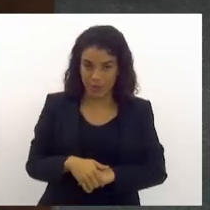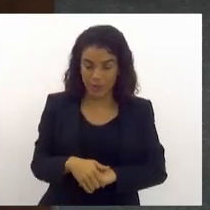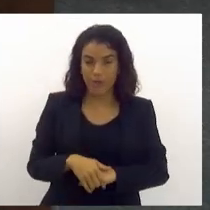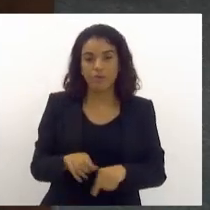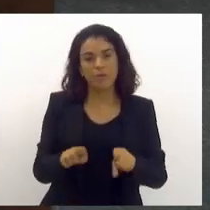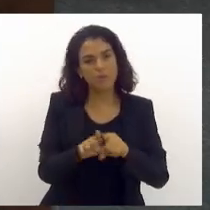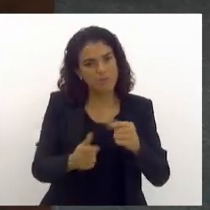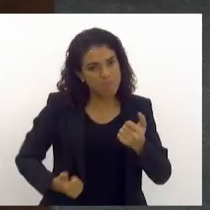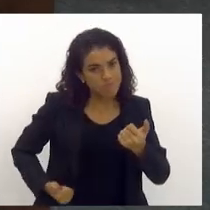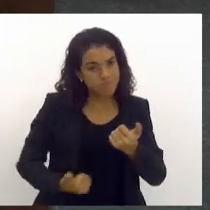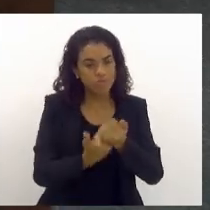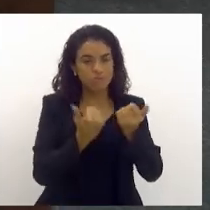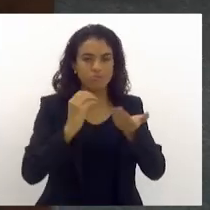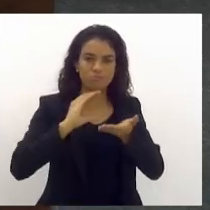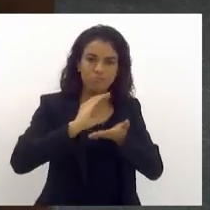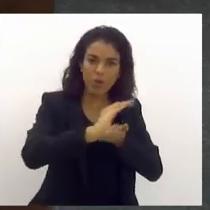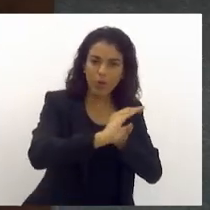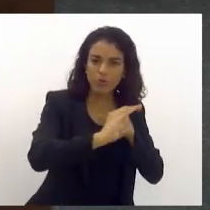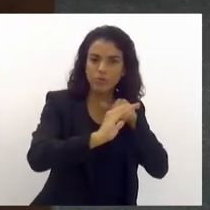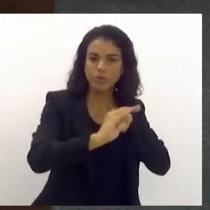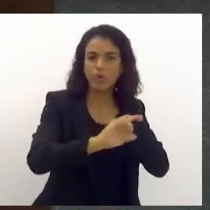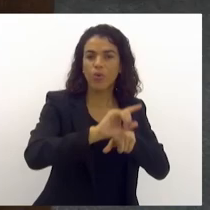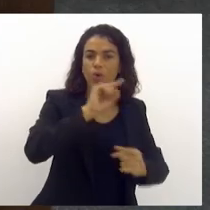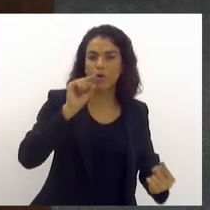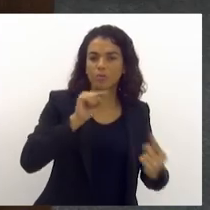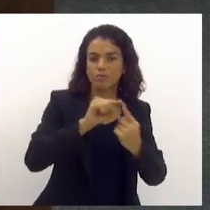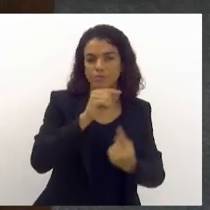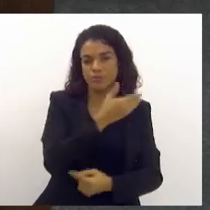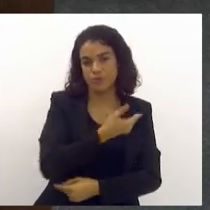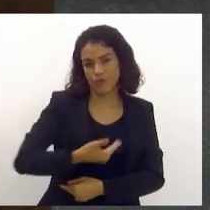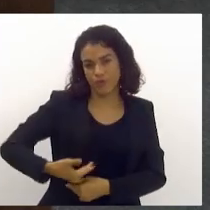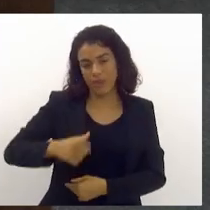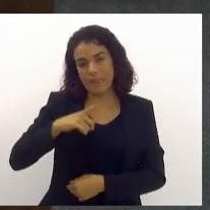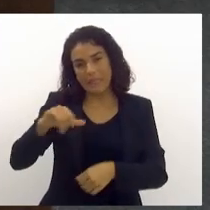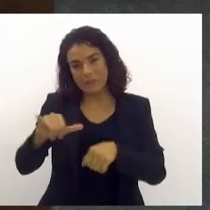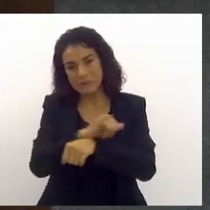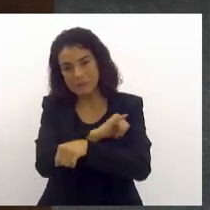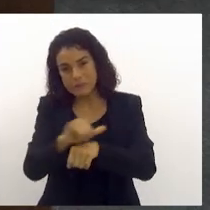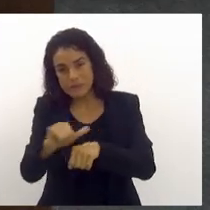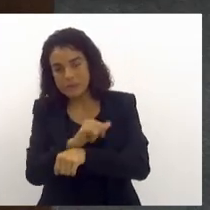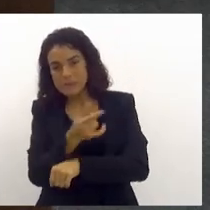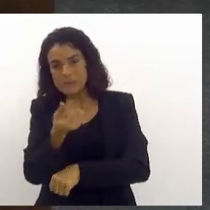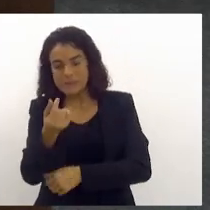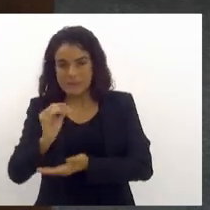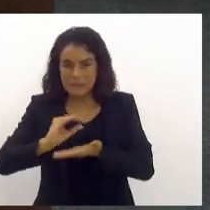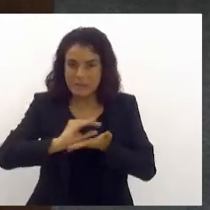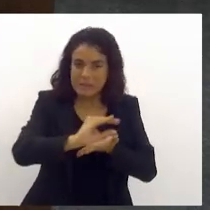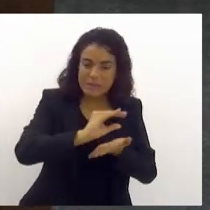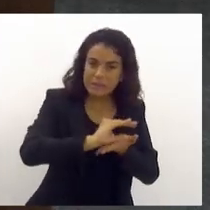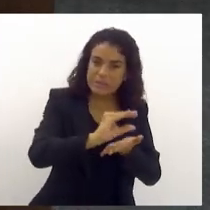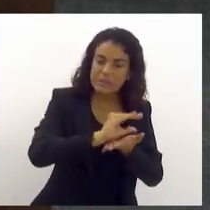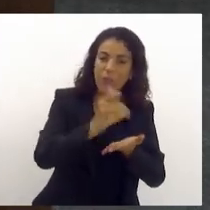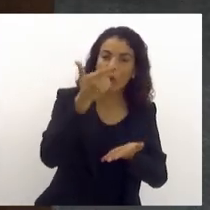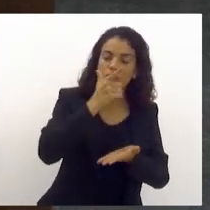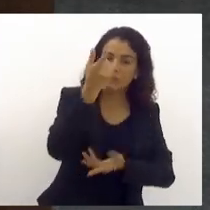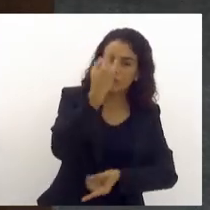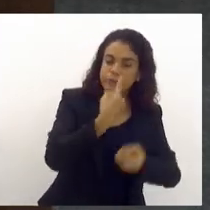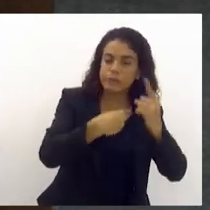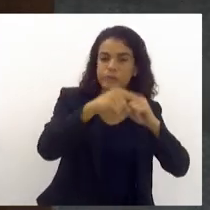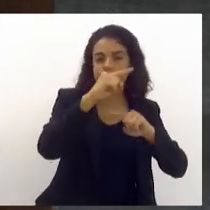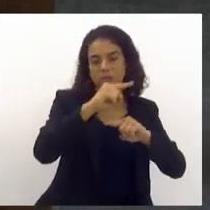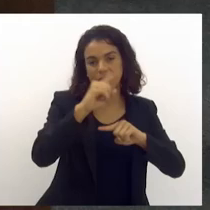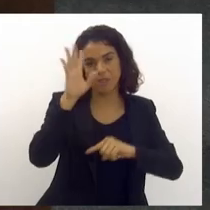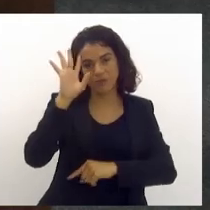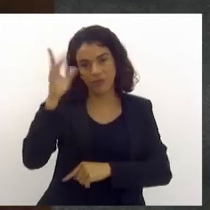aportar recursos para que o governo tenha mecanismos orçamentários de enfrentar essa que é uma